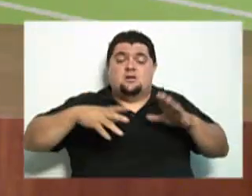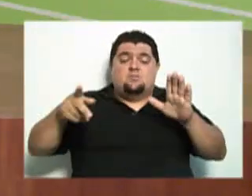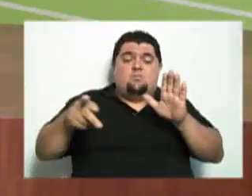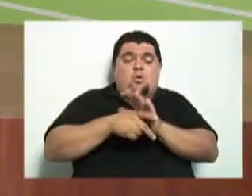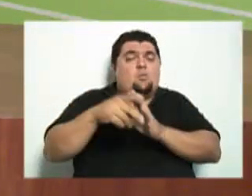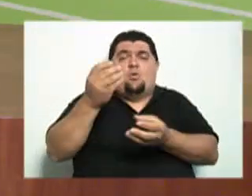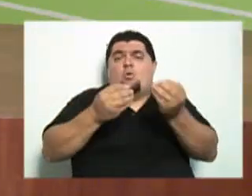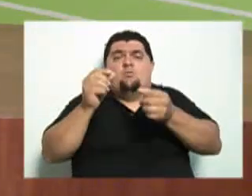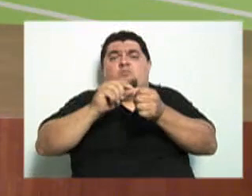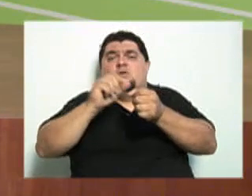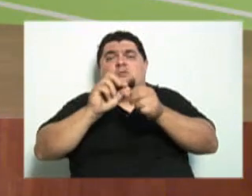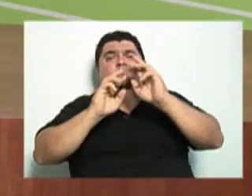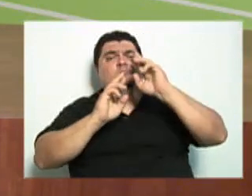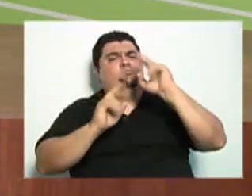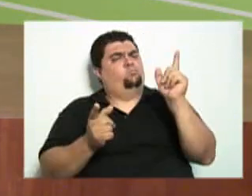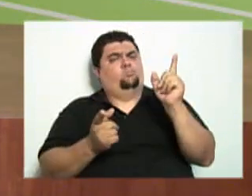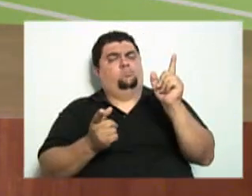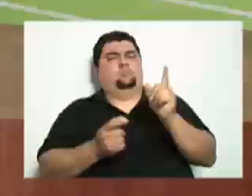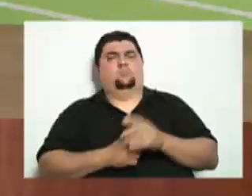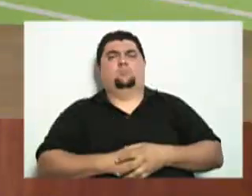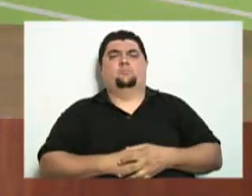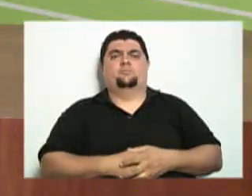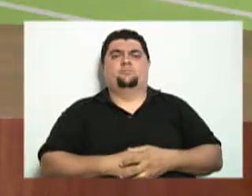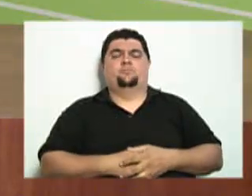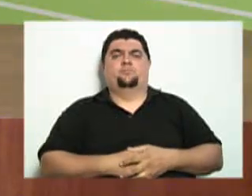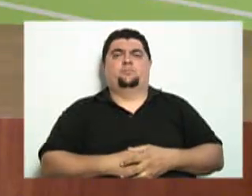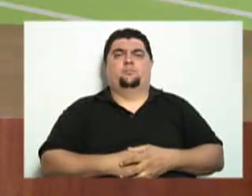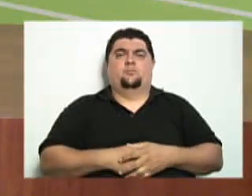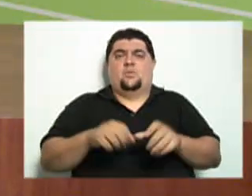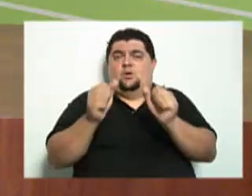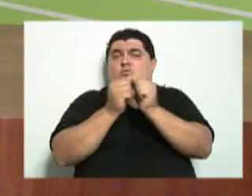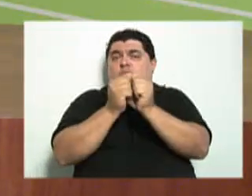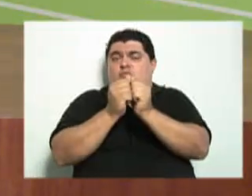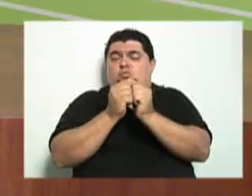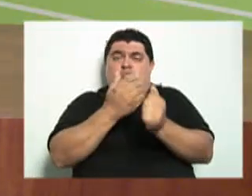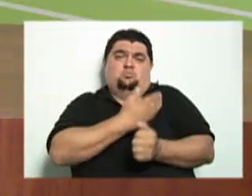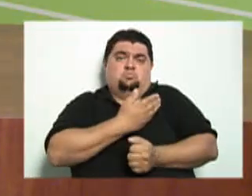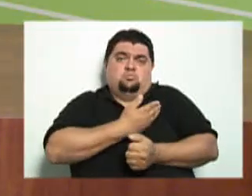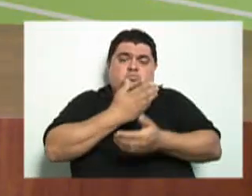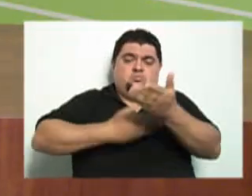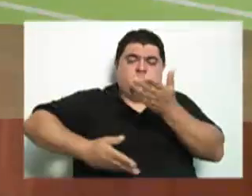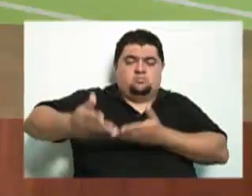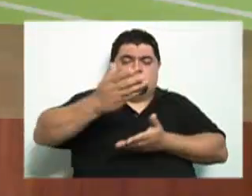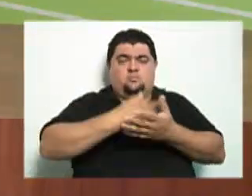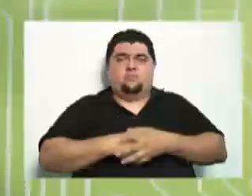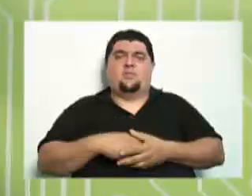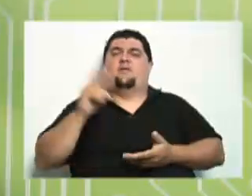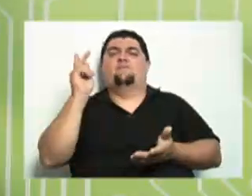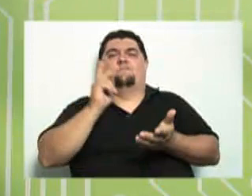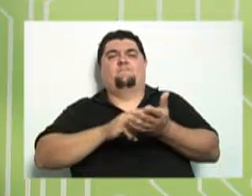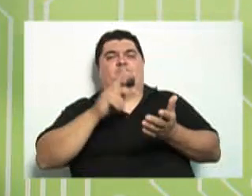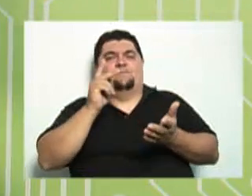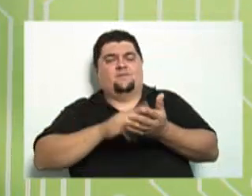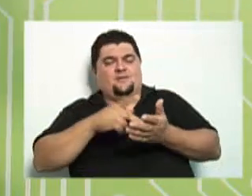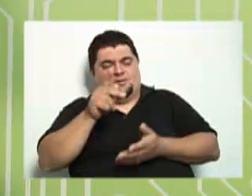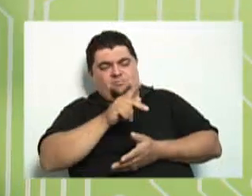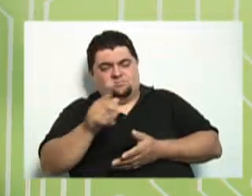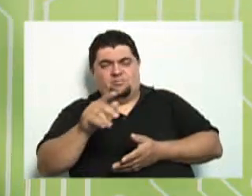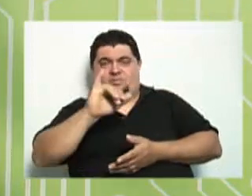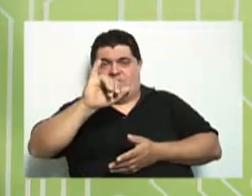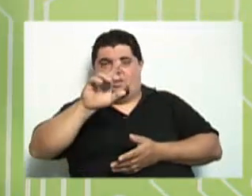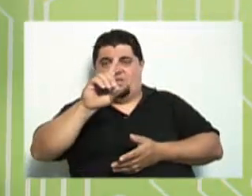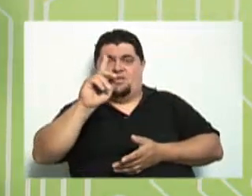fazer para desenvolver o seu próprio município junto aos seus colegas. Realmente, professor, é muito interessante. O IDH é